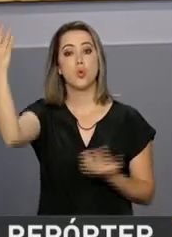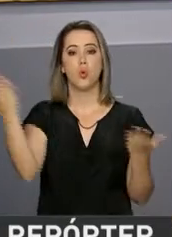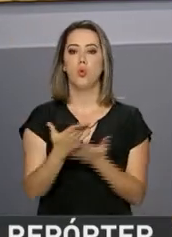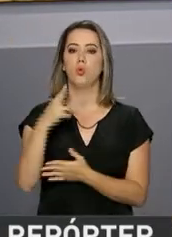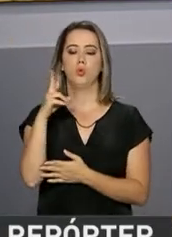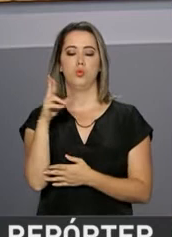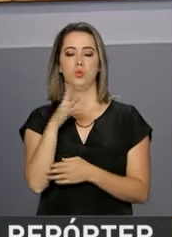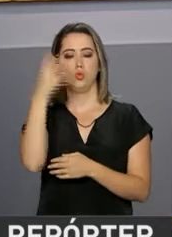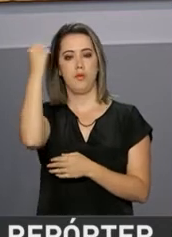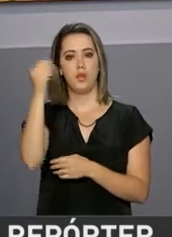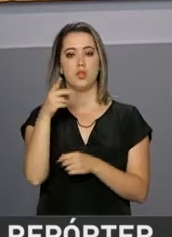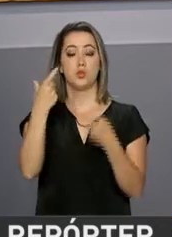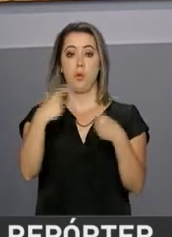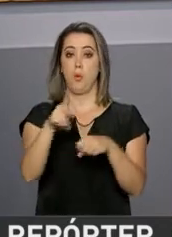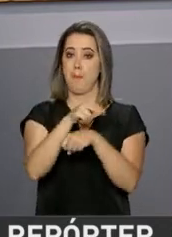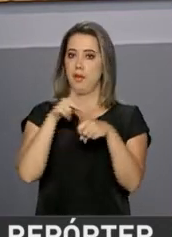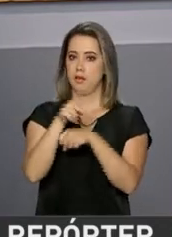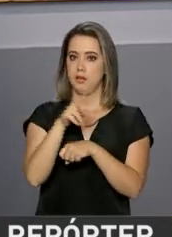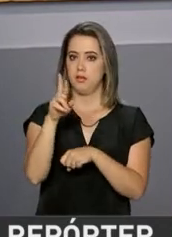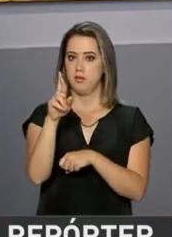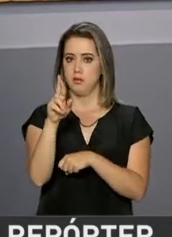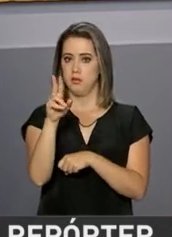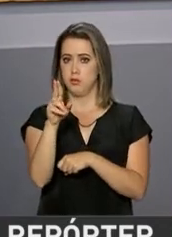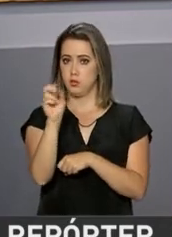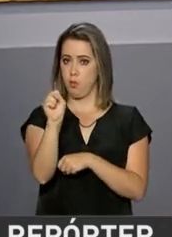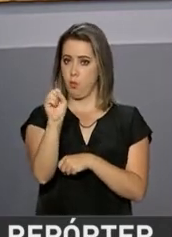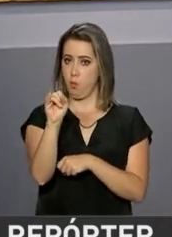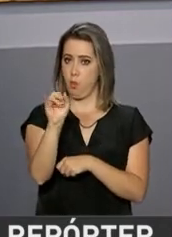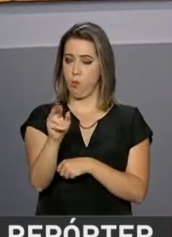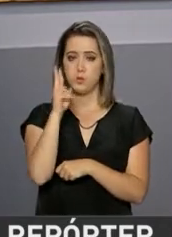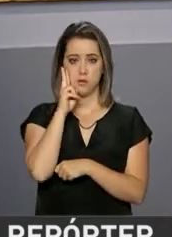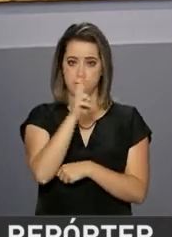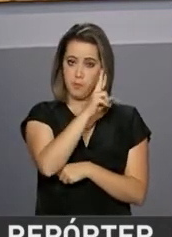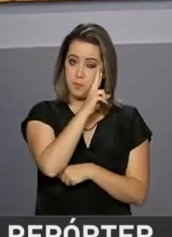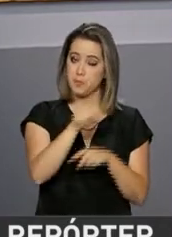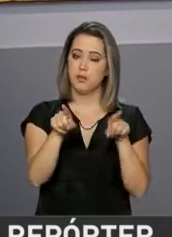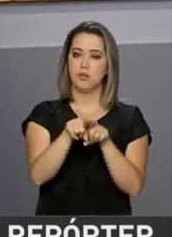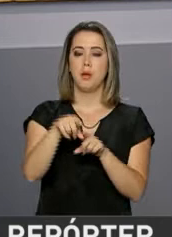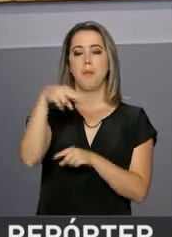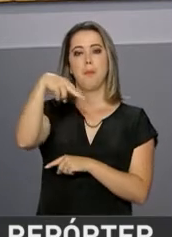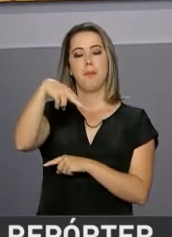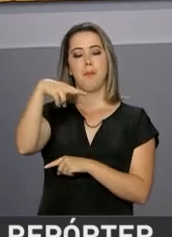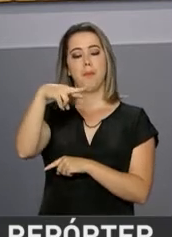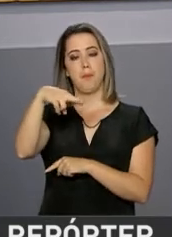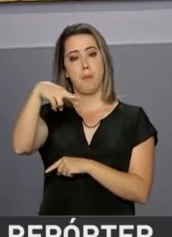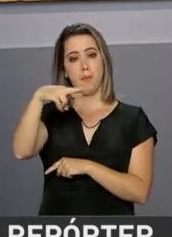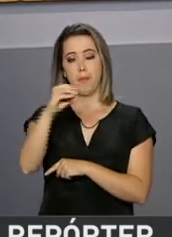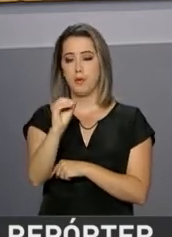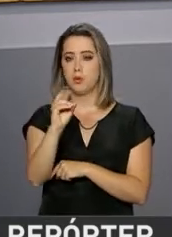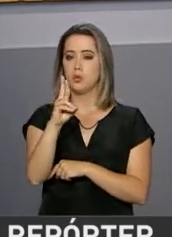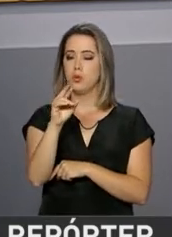para uma viagem à rússia ea noruega os dois países mantêm relações comerciais importantes com o brasil com potencial de